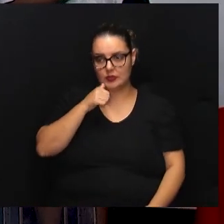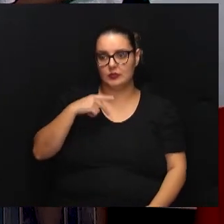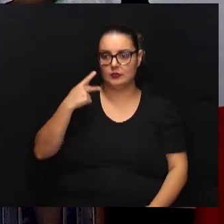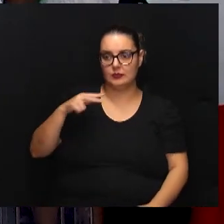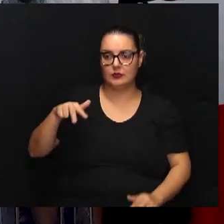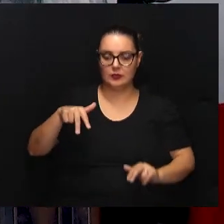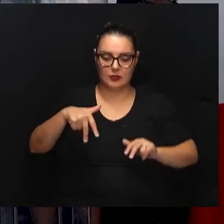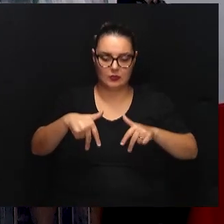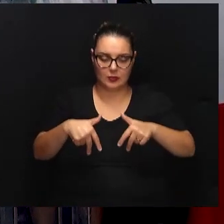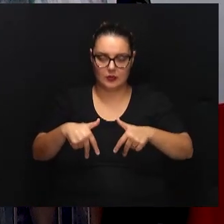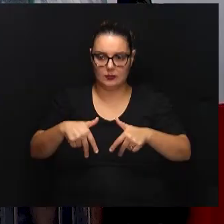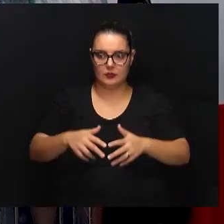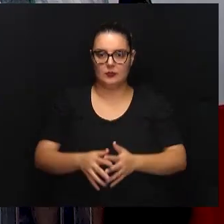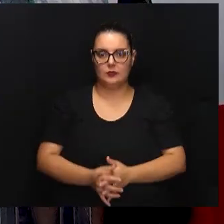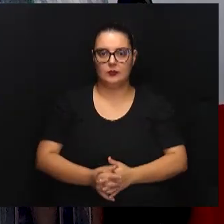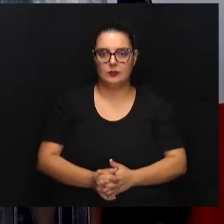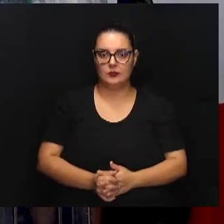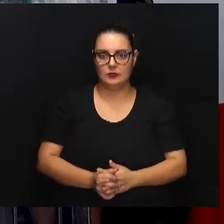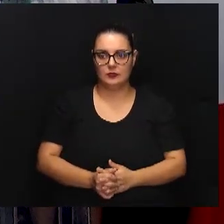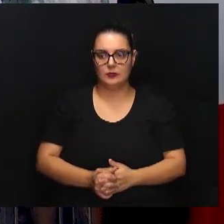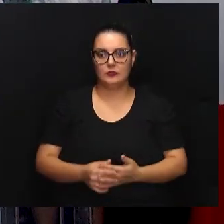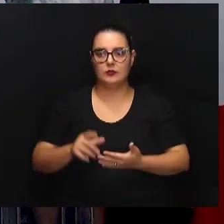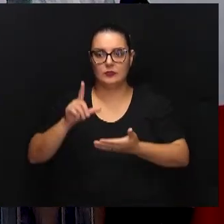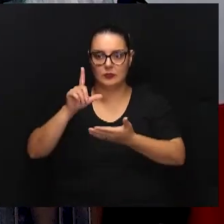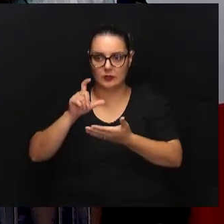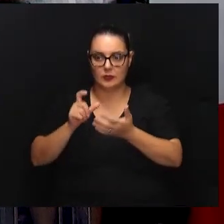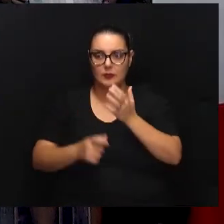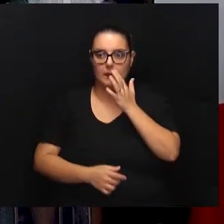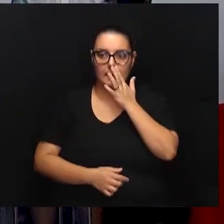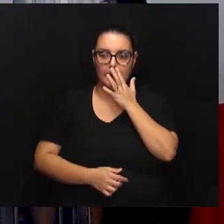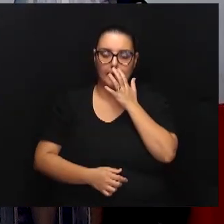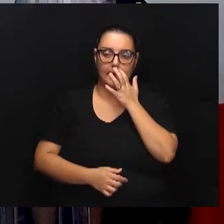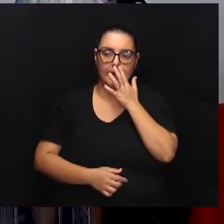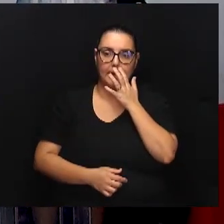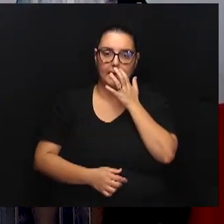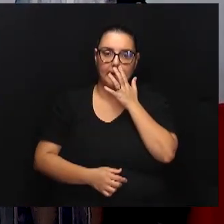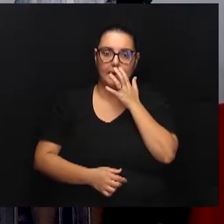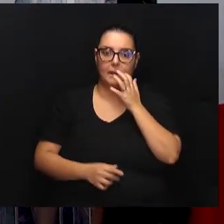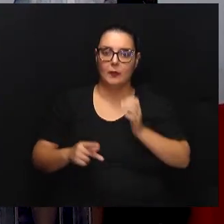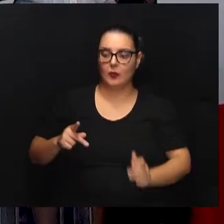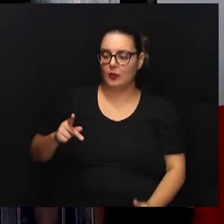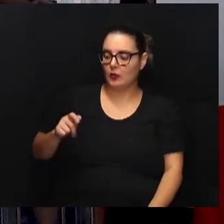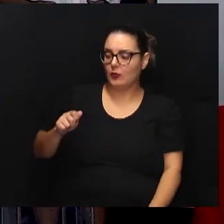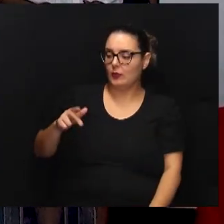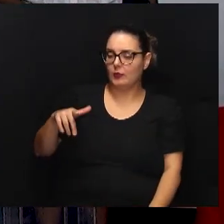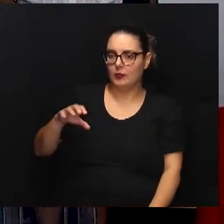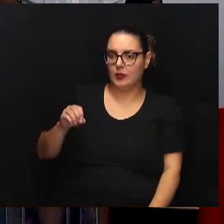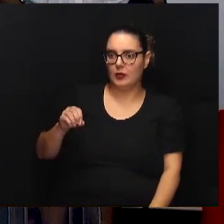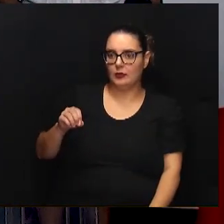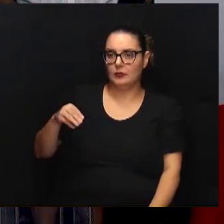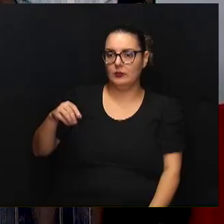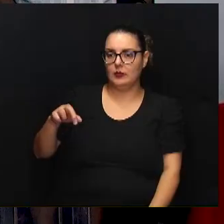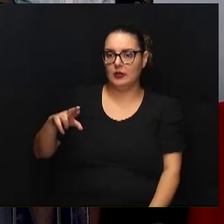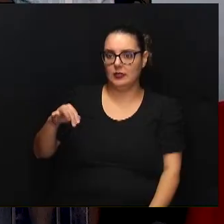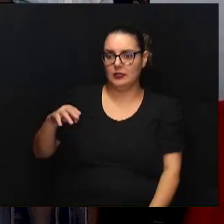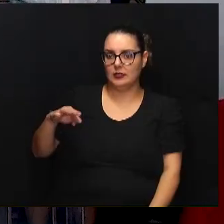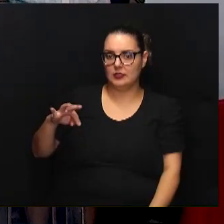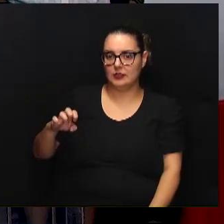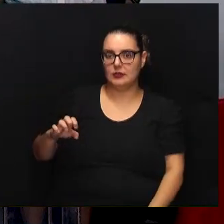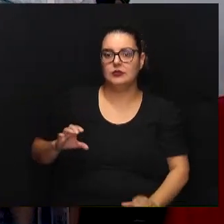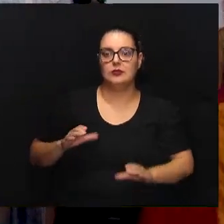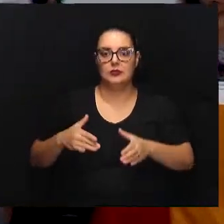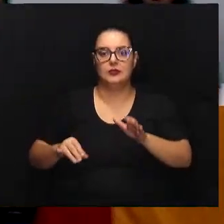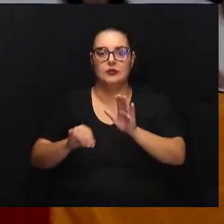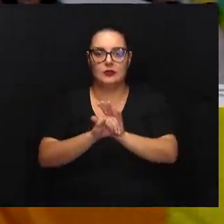e tirar uma foto. Vou pedir para as vereadoras se levantarem e tirarem uma foto com o Paulo Mariante, do